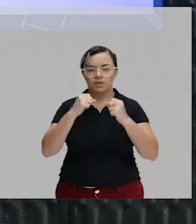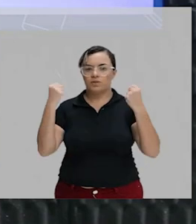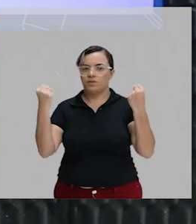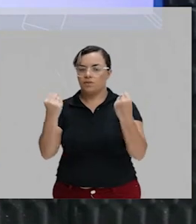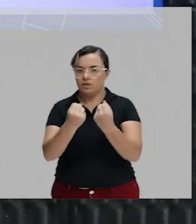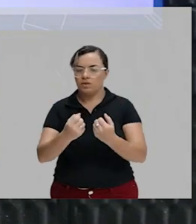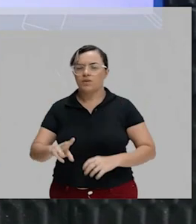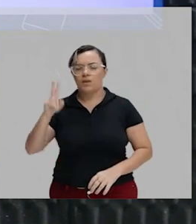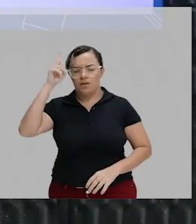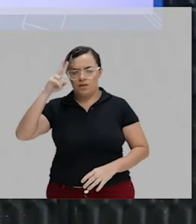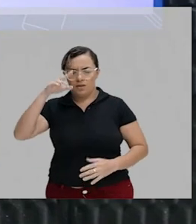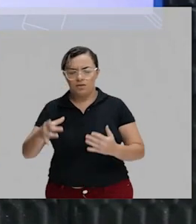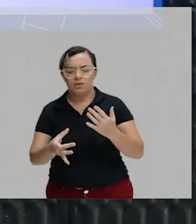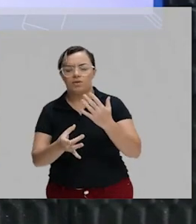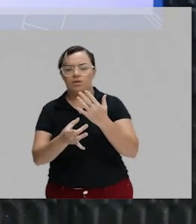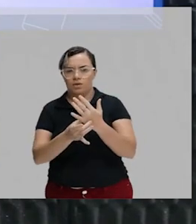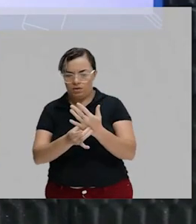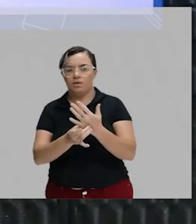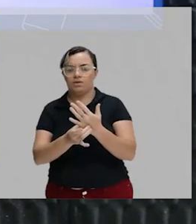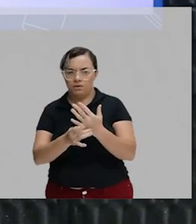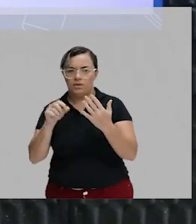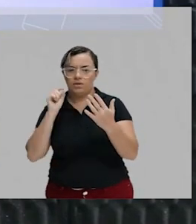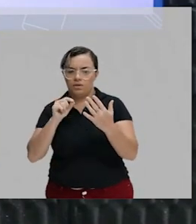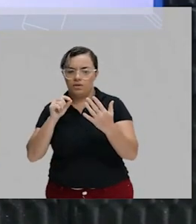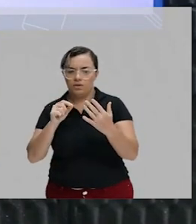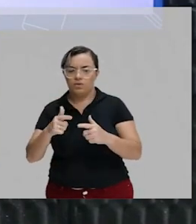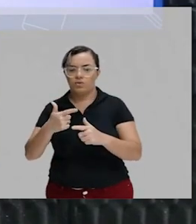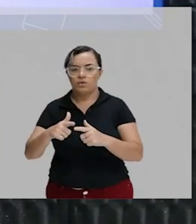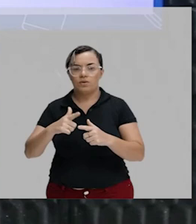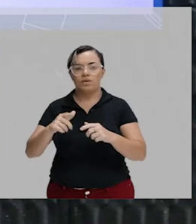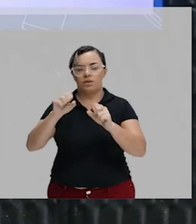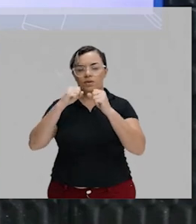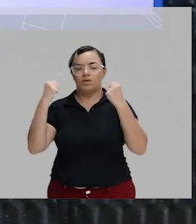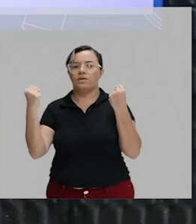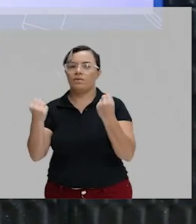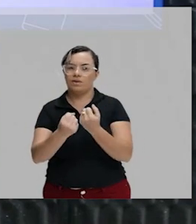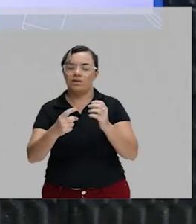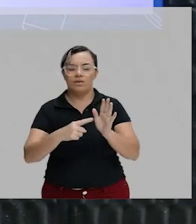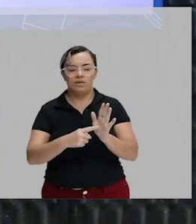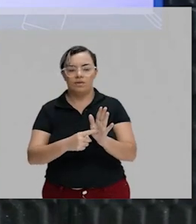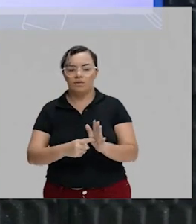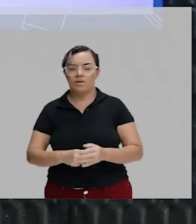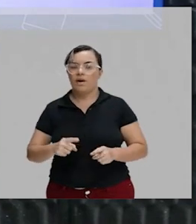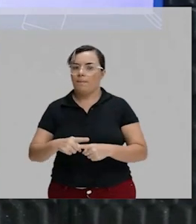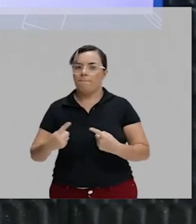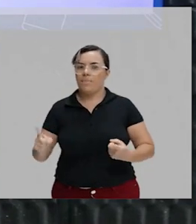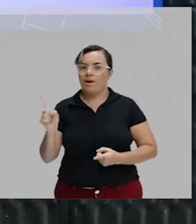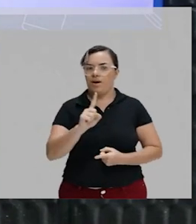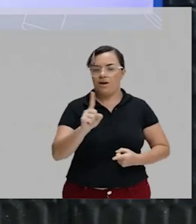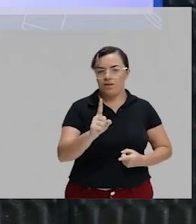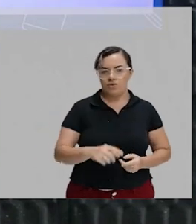problemas sociais e nas obras era retratado aqui no simbolismo tanto no parnasianismo como no simbolismo essas coisas não